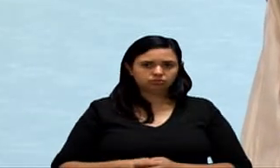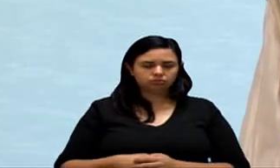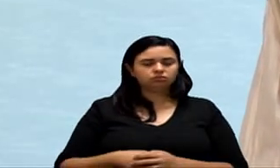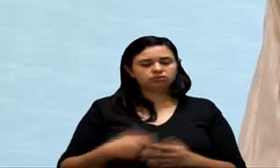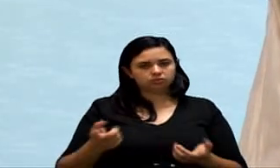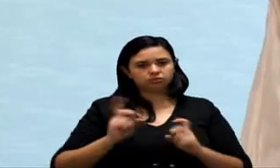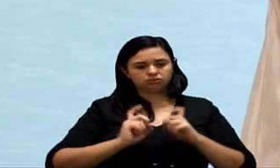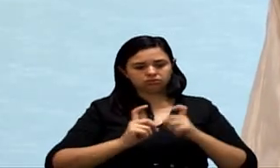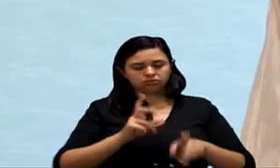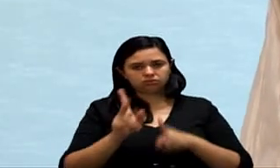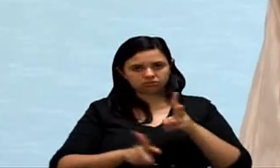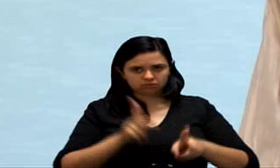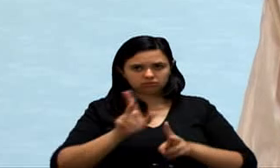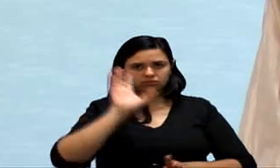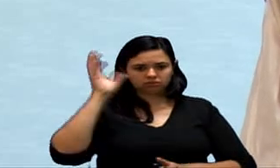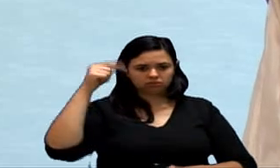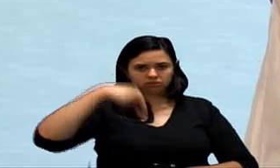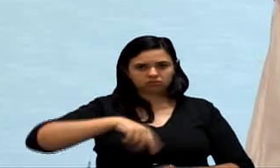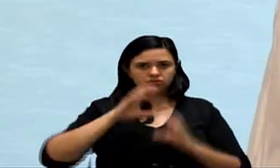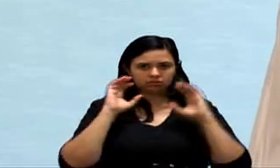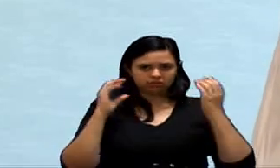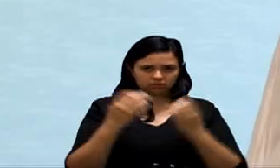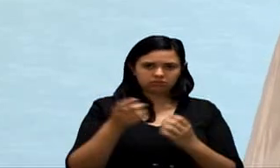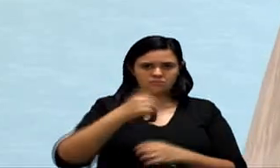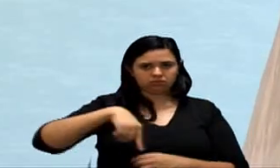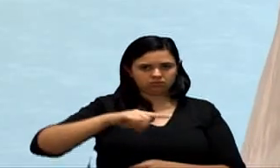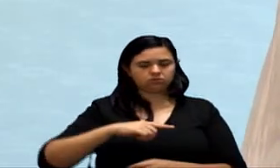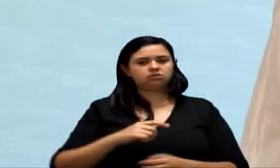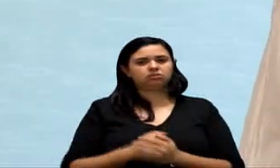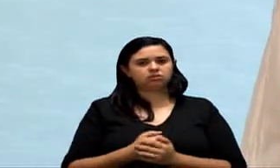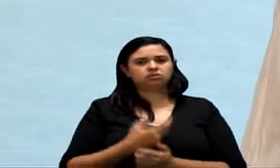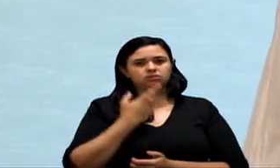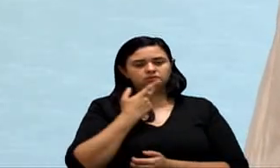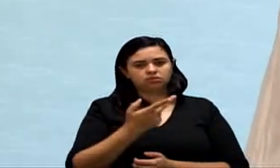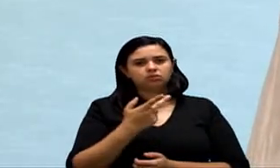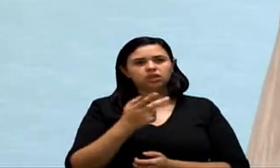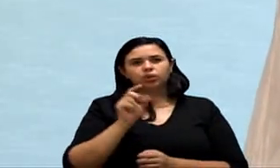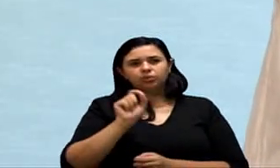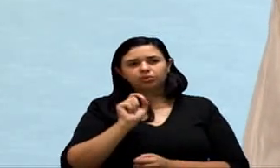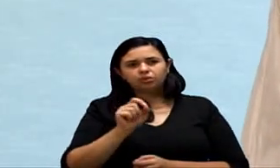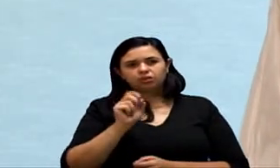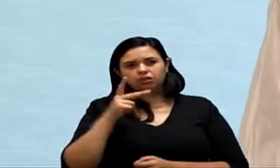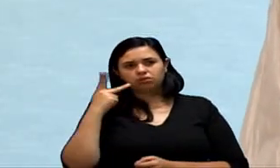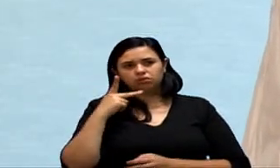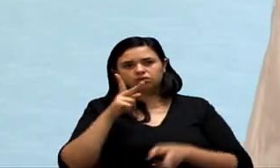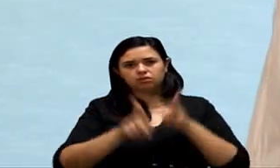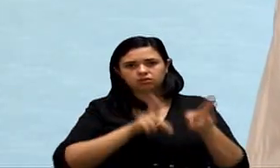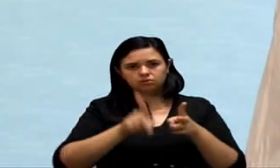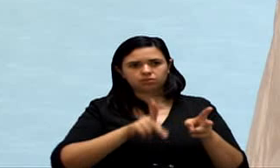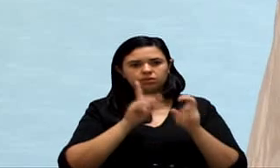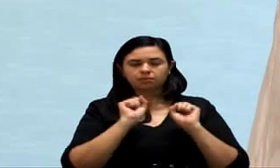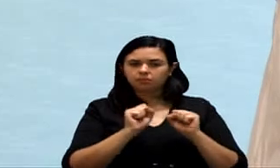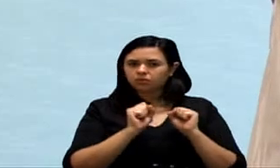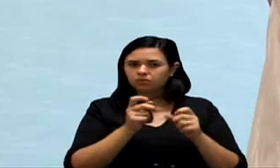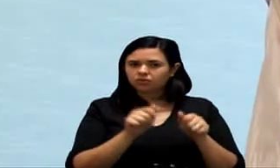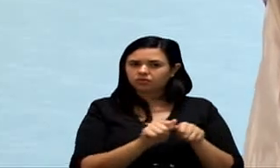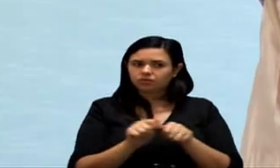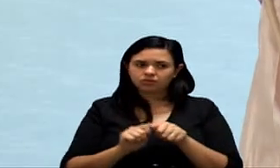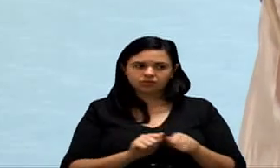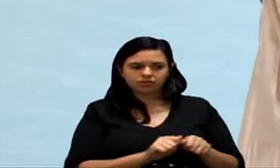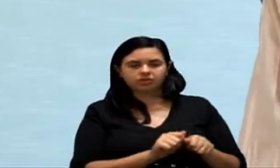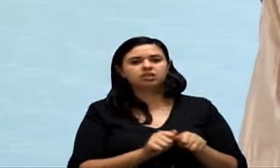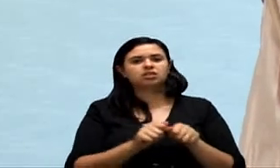pública, se acontecer nesta Câmara aqui, a gente debata que políticas públicas a gente pode ter, profissionais